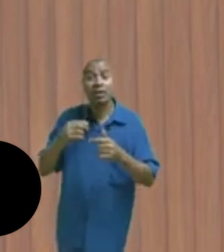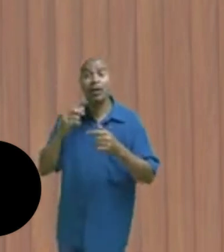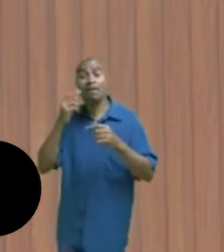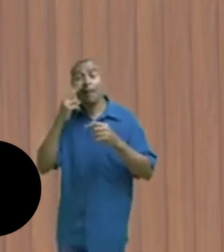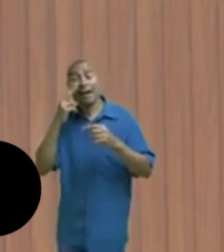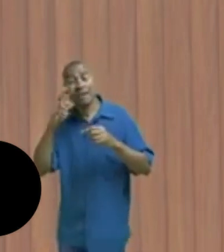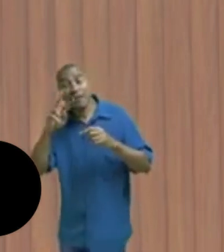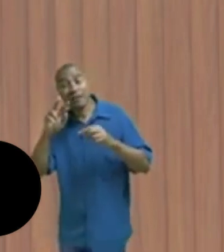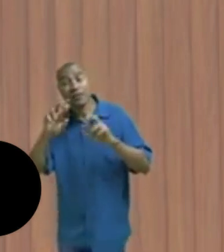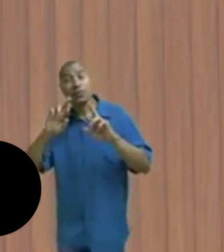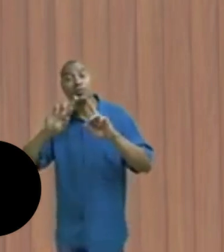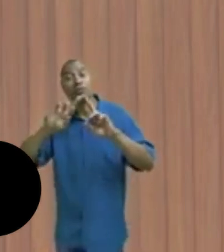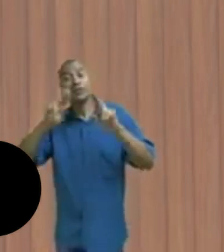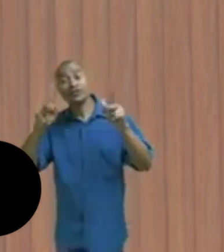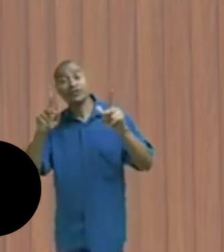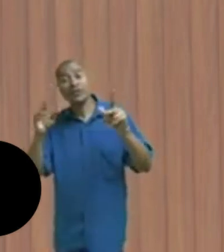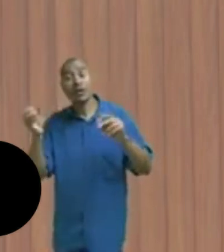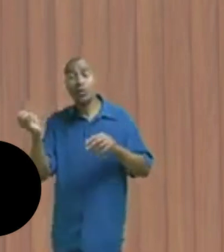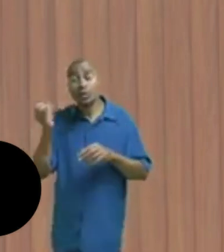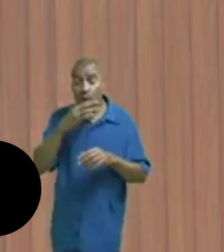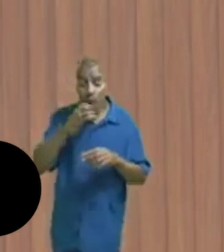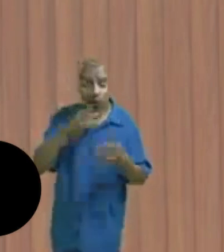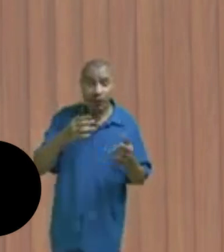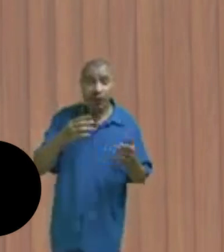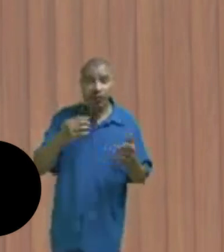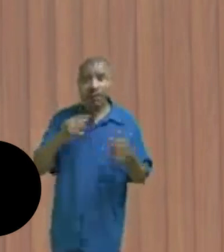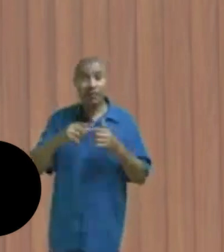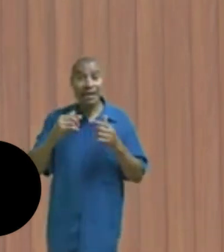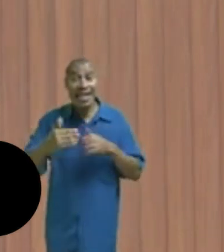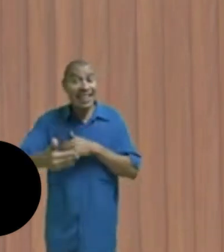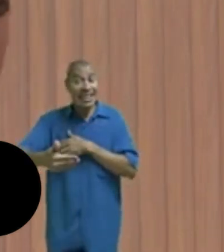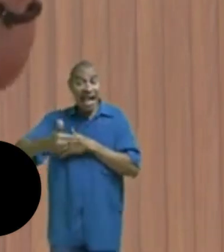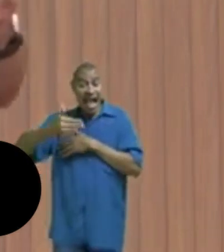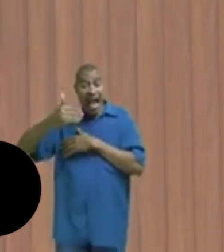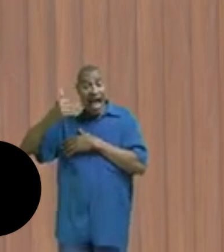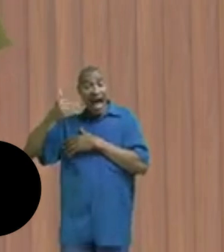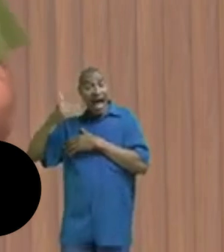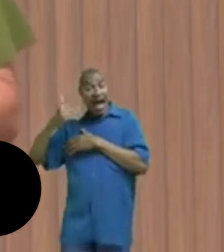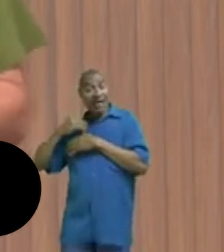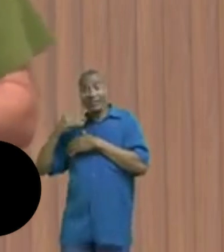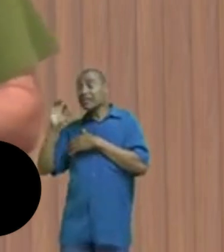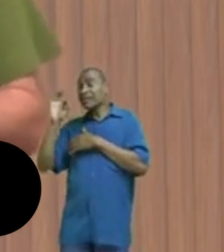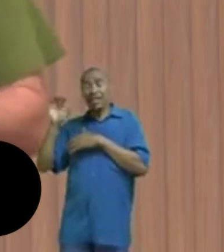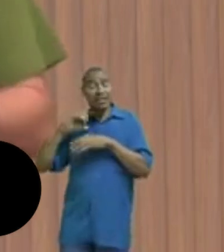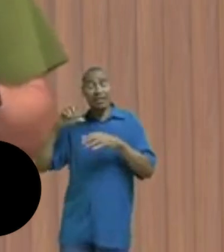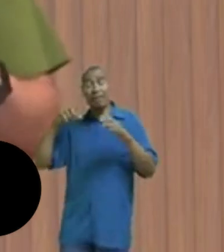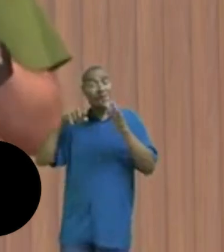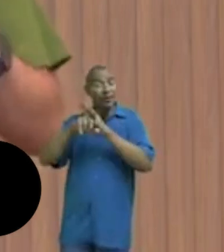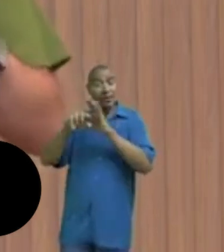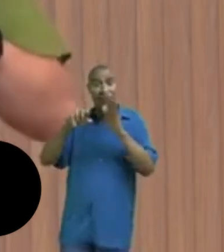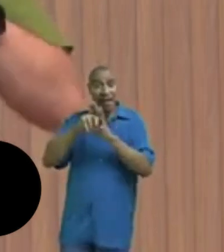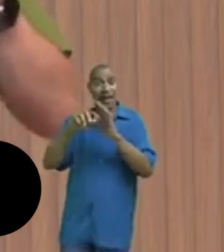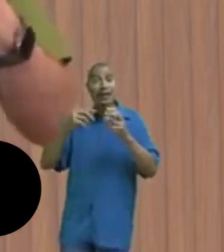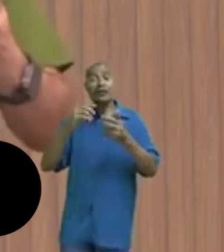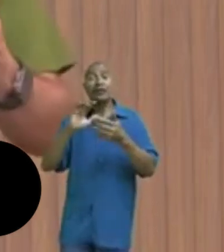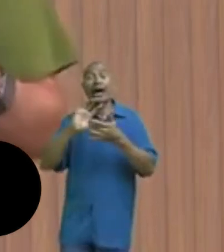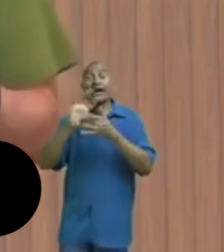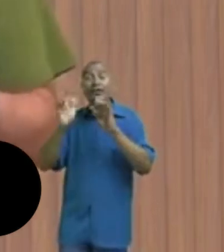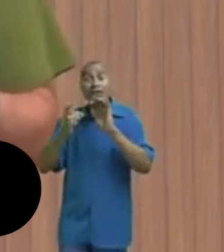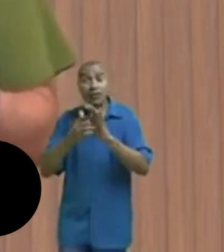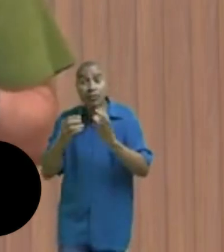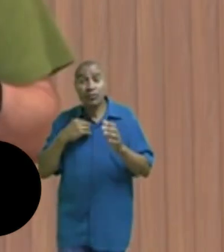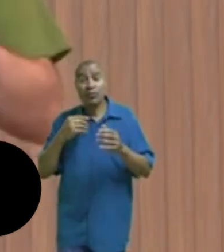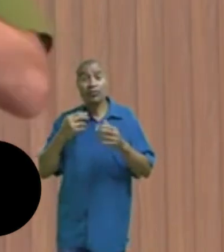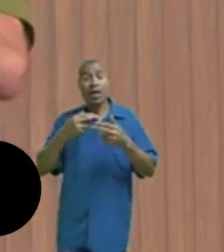aquele momento, até aquele instante, todas as revelações do Antigo Testamento apontavam para a